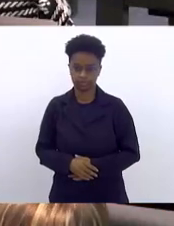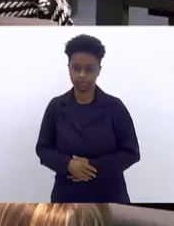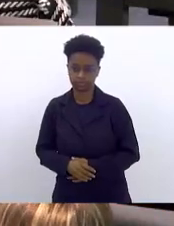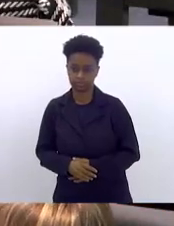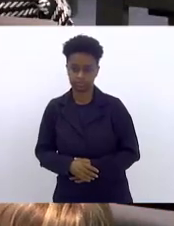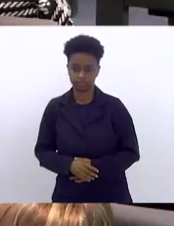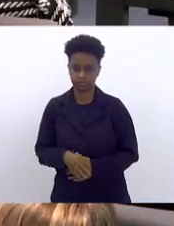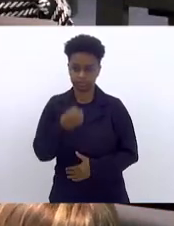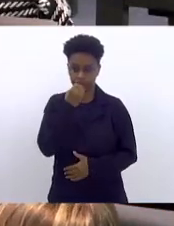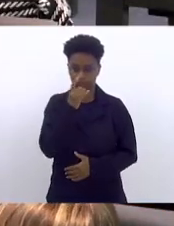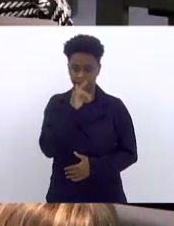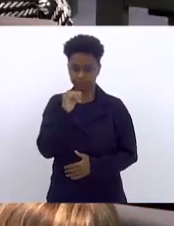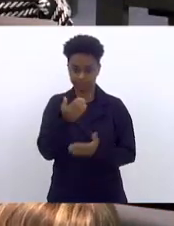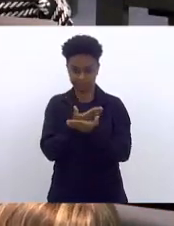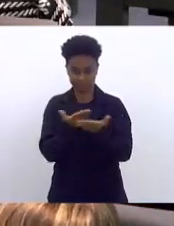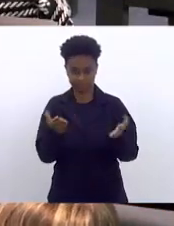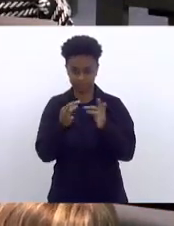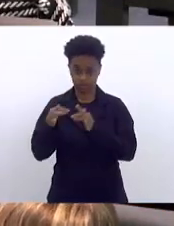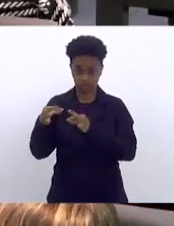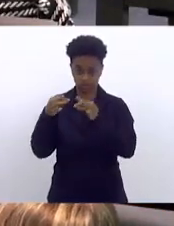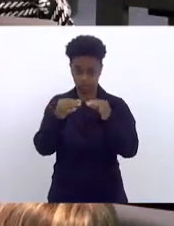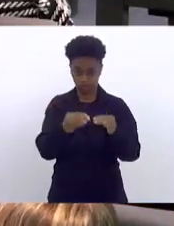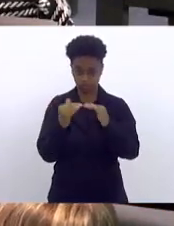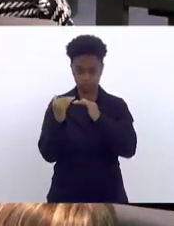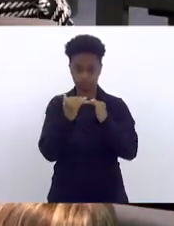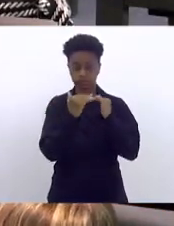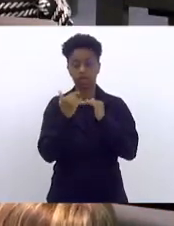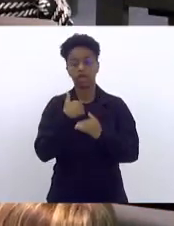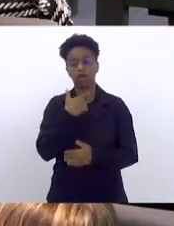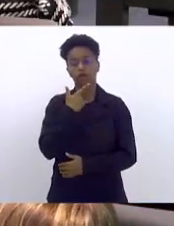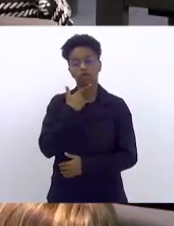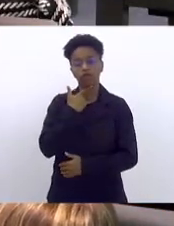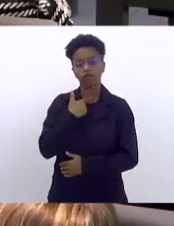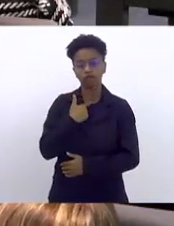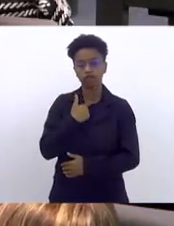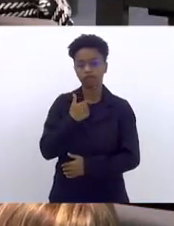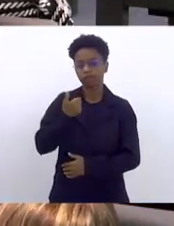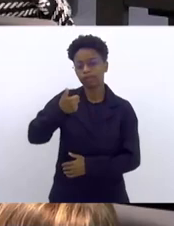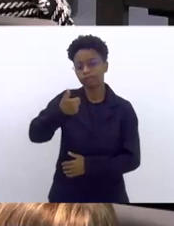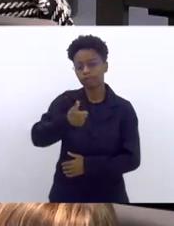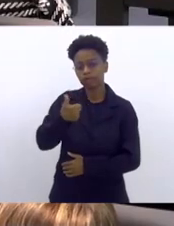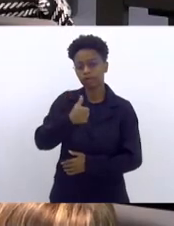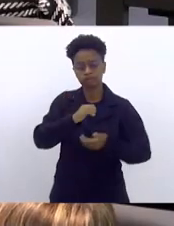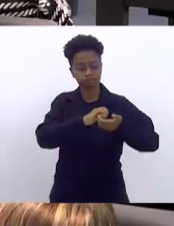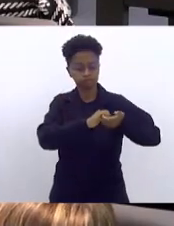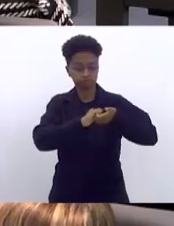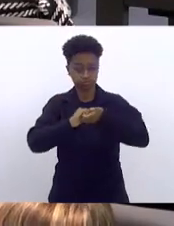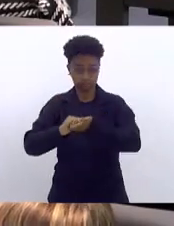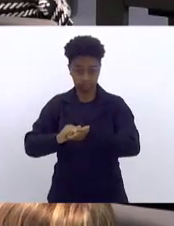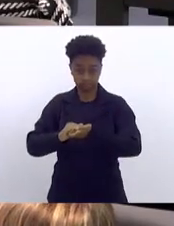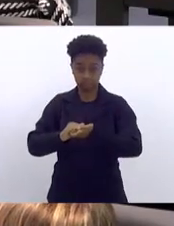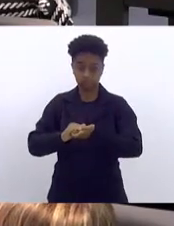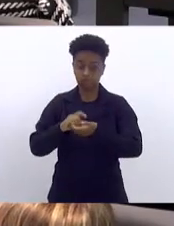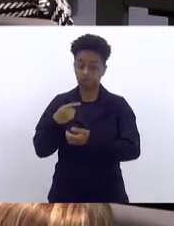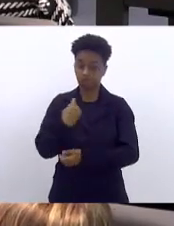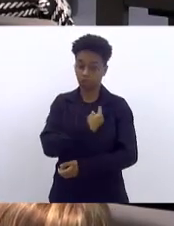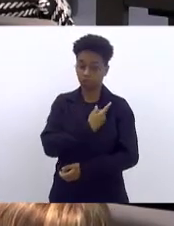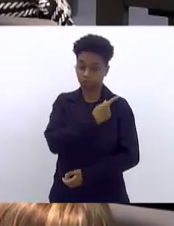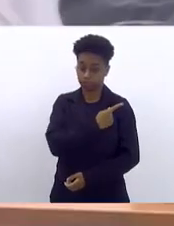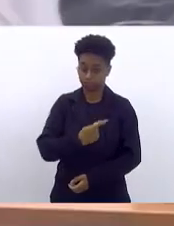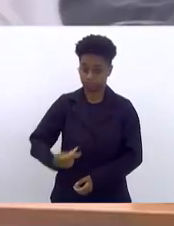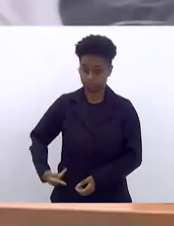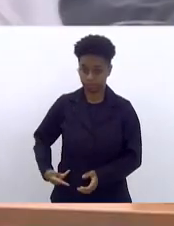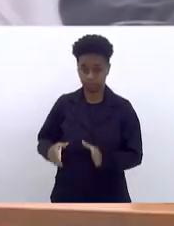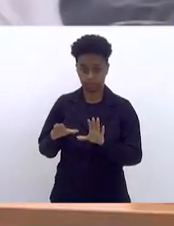bom dia a todos e todas eu que gostaria primeiramente saudar aqui o nosso presidente da